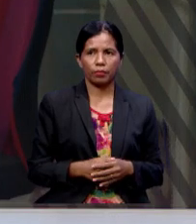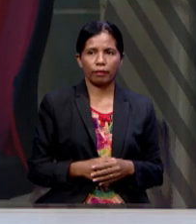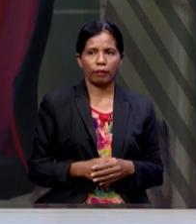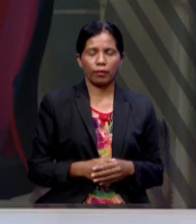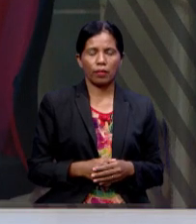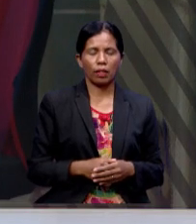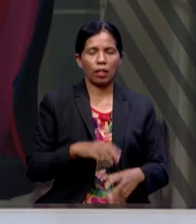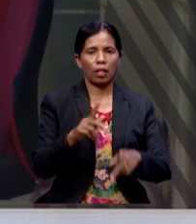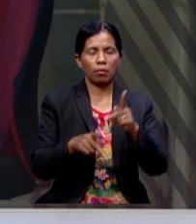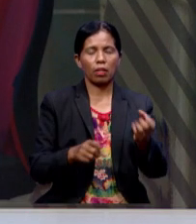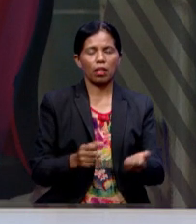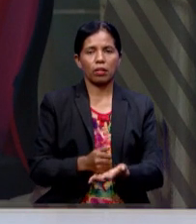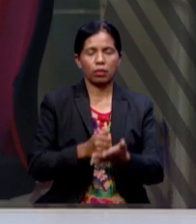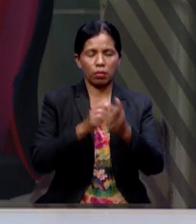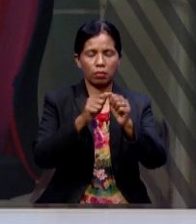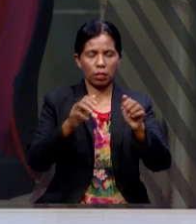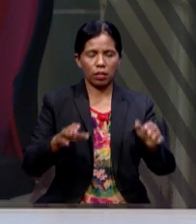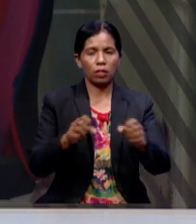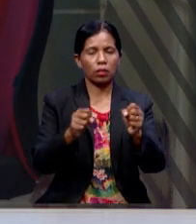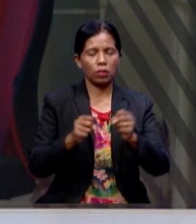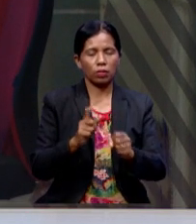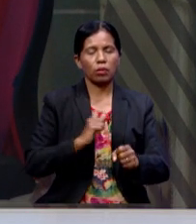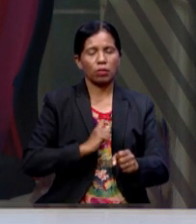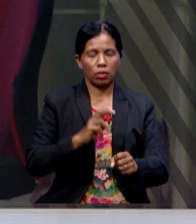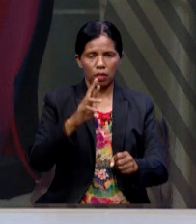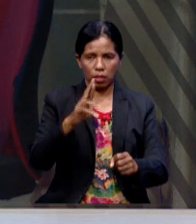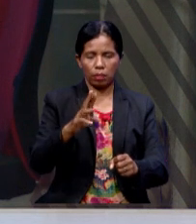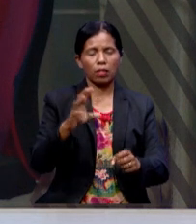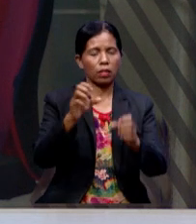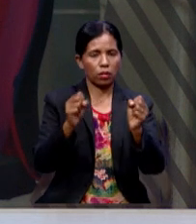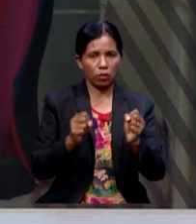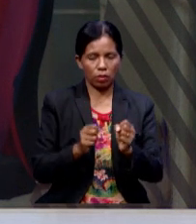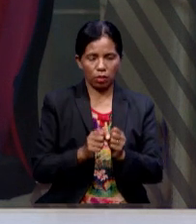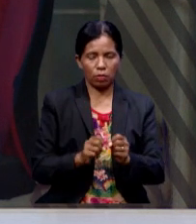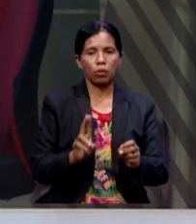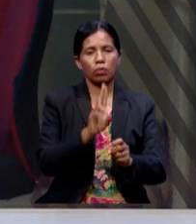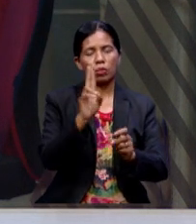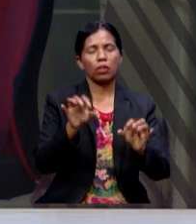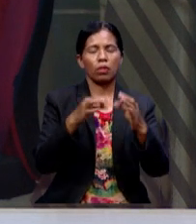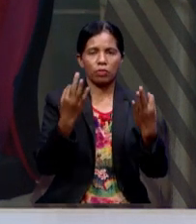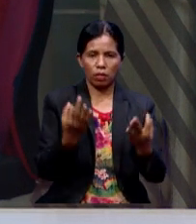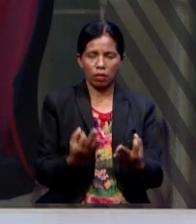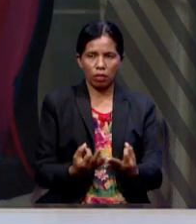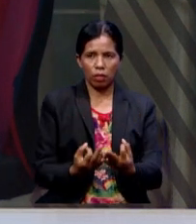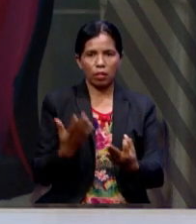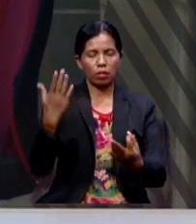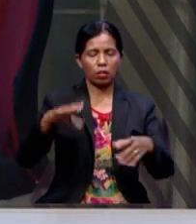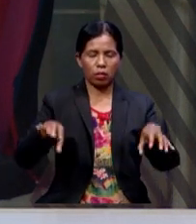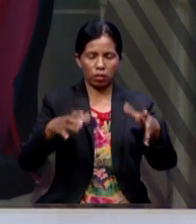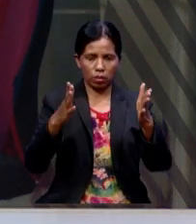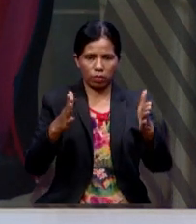Pessoal, apoio à administração executiva reconhece e a Sucune aplica sistema familiarismo e a